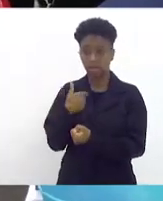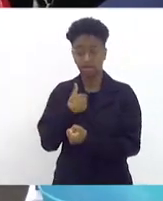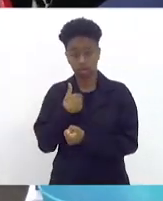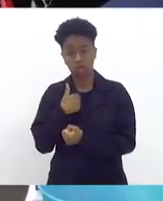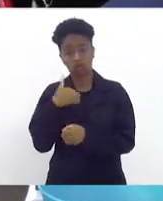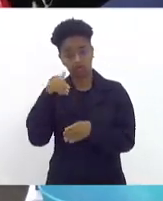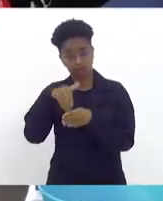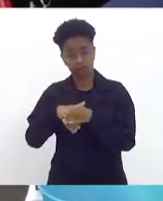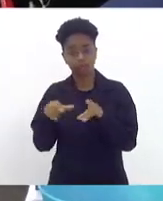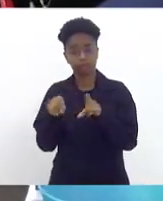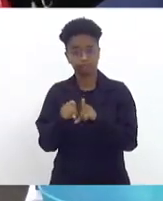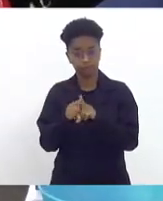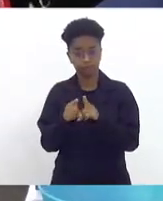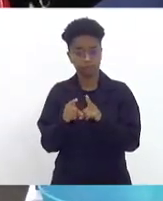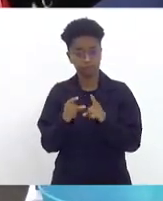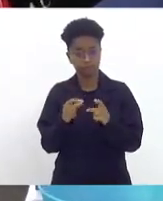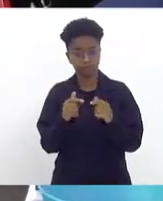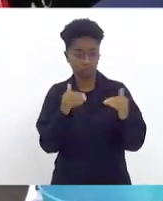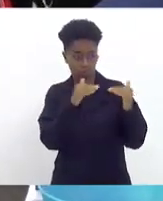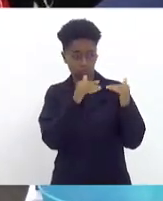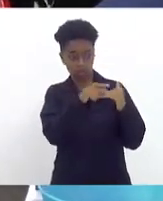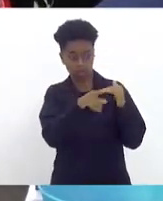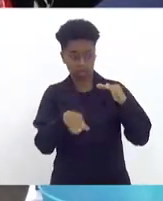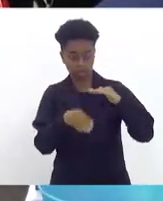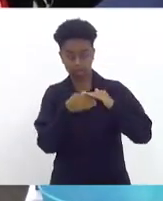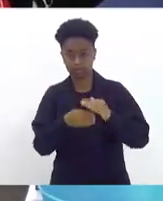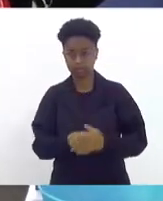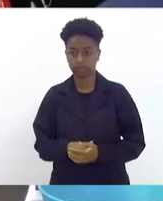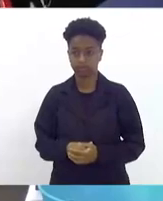votar também com as emenda dos deputados